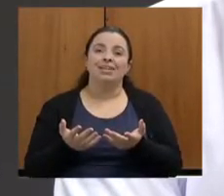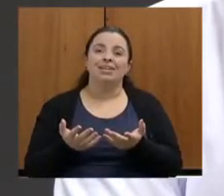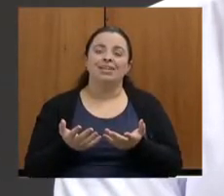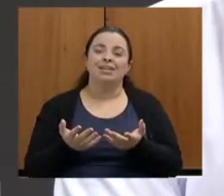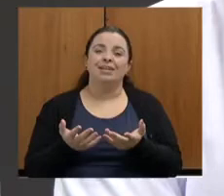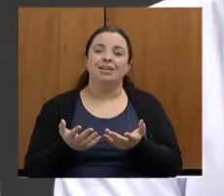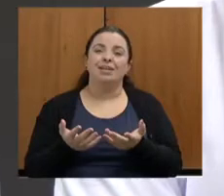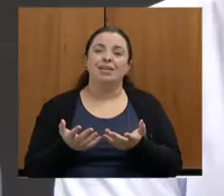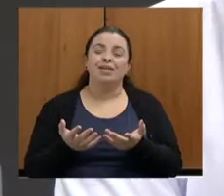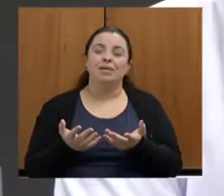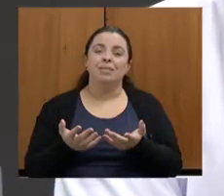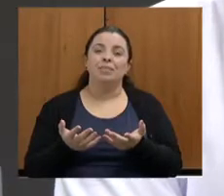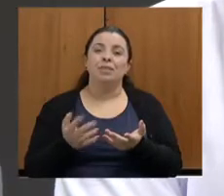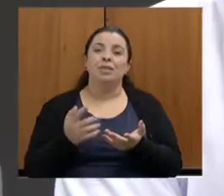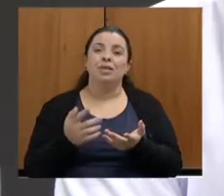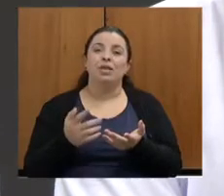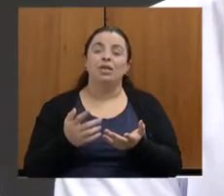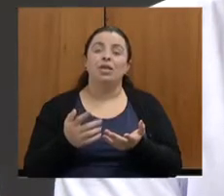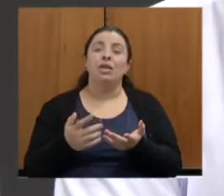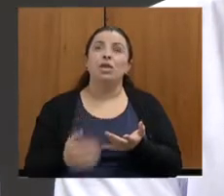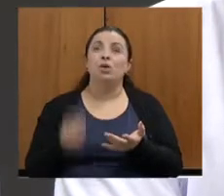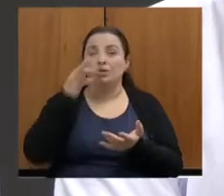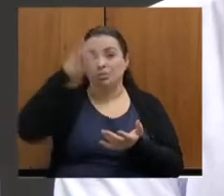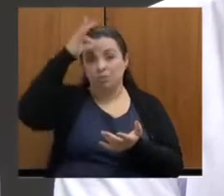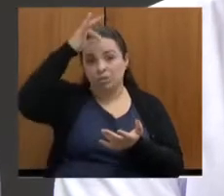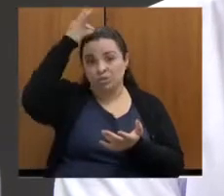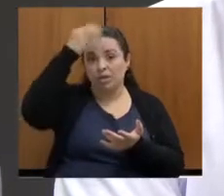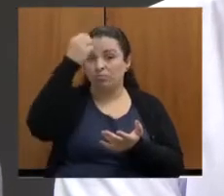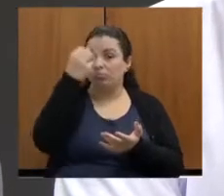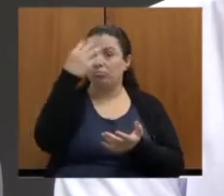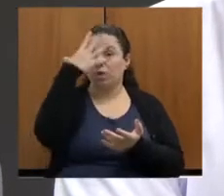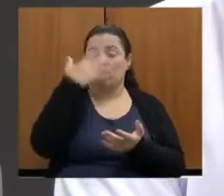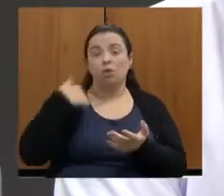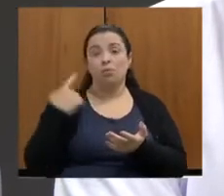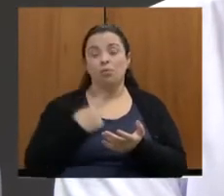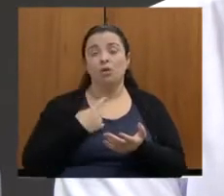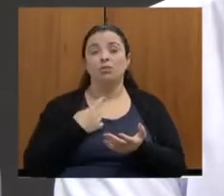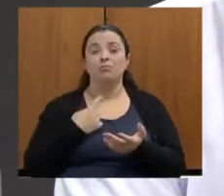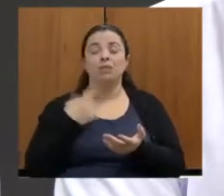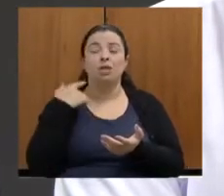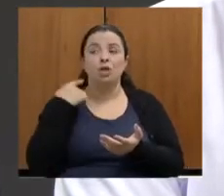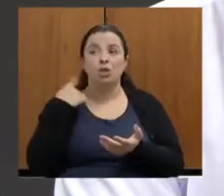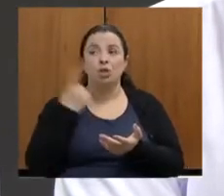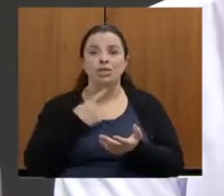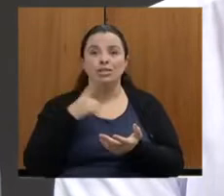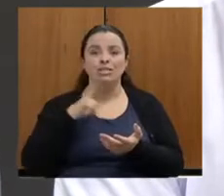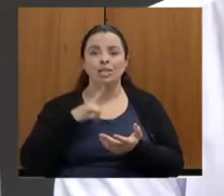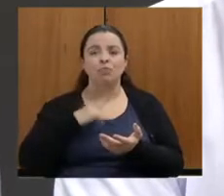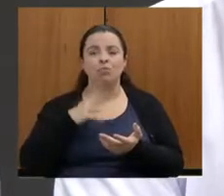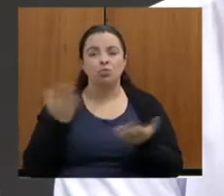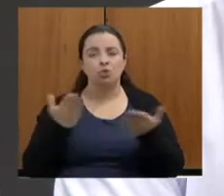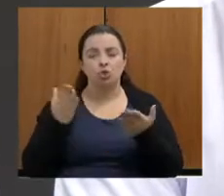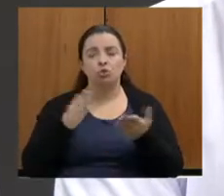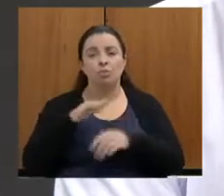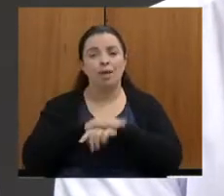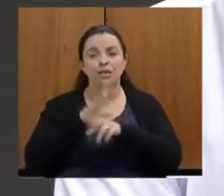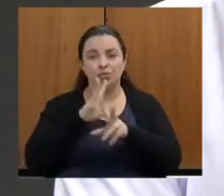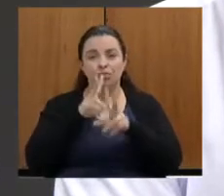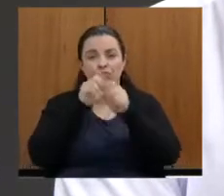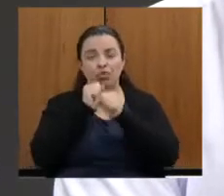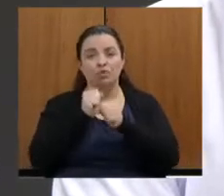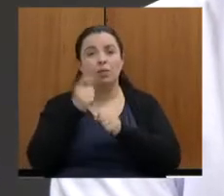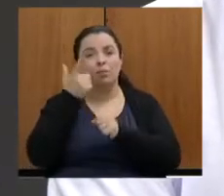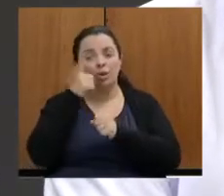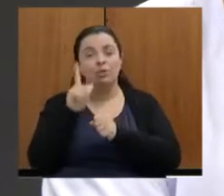up Além disso mas que o espírito santo nos ilumine para que a gente possa sair daqui com umas Pedrinhas bem armada para conseguir né